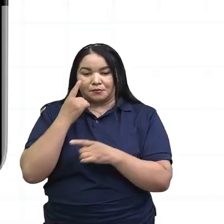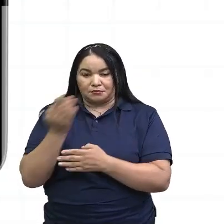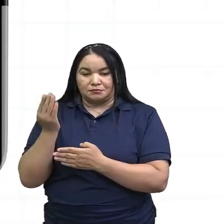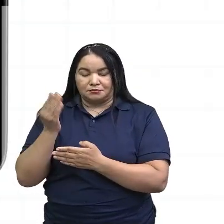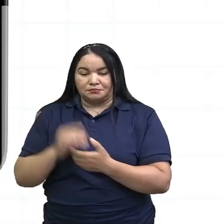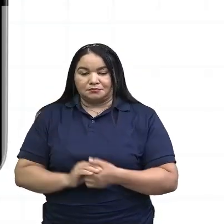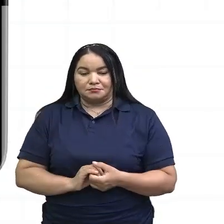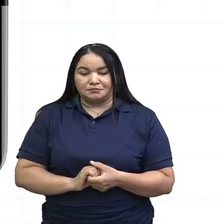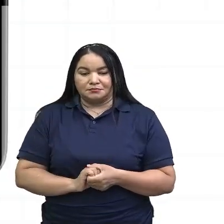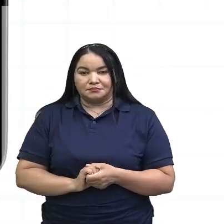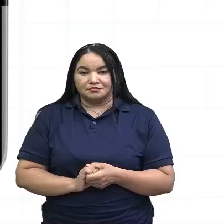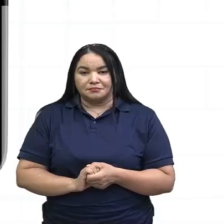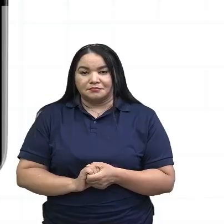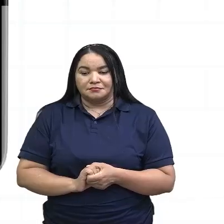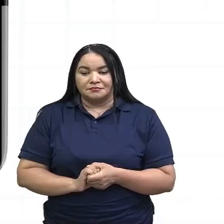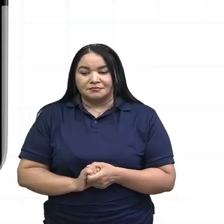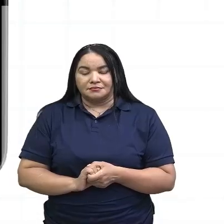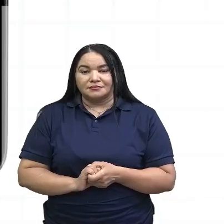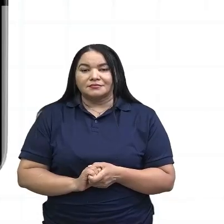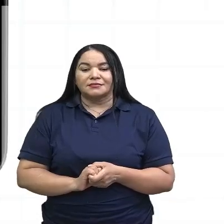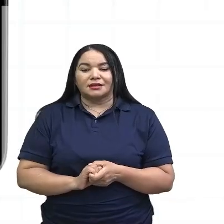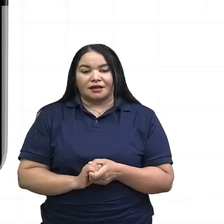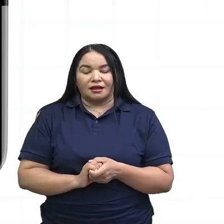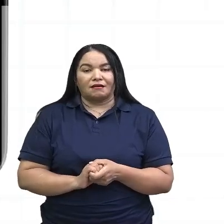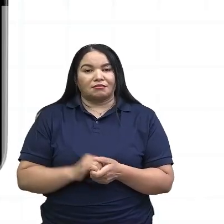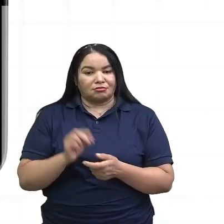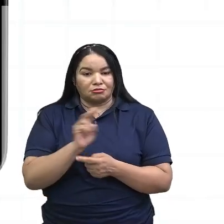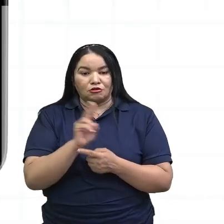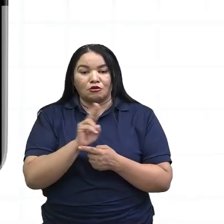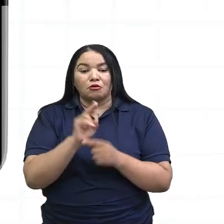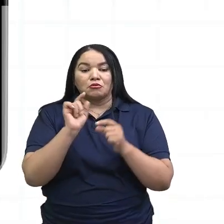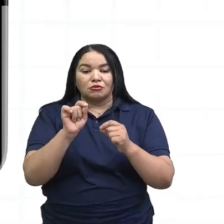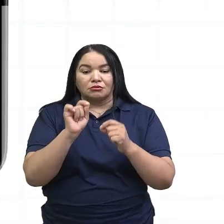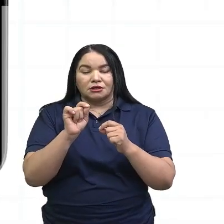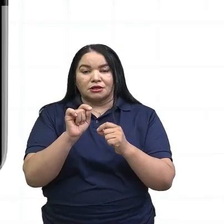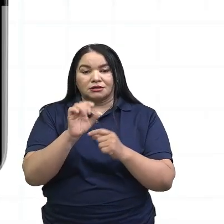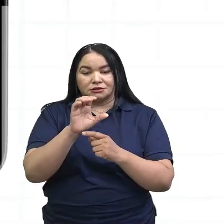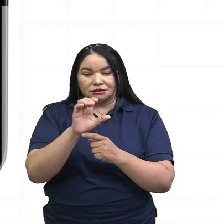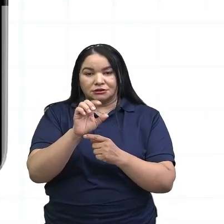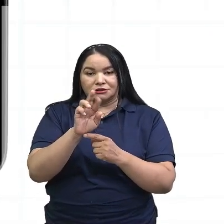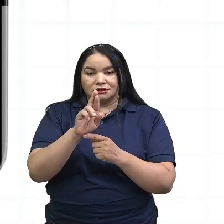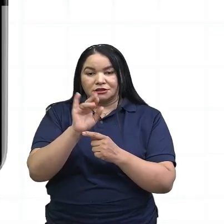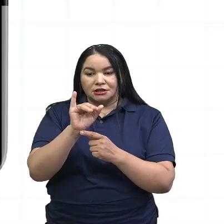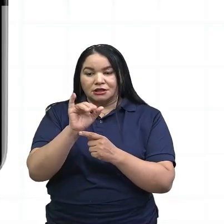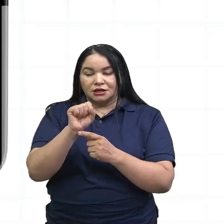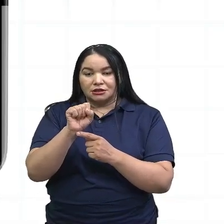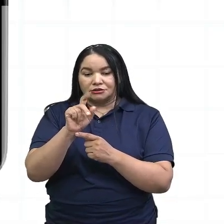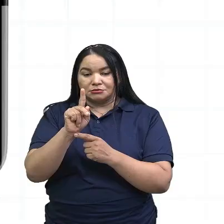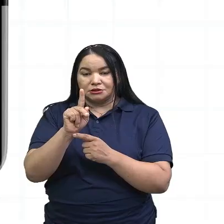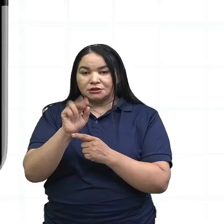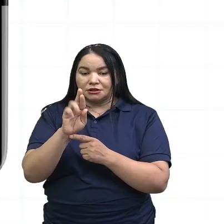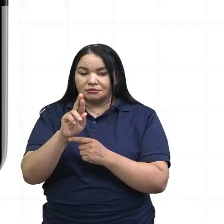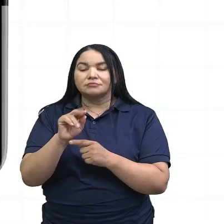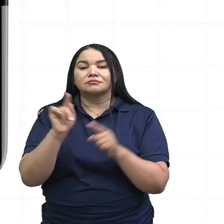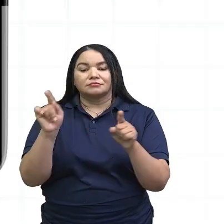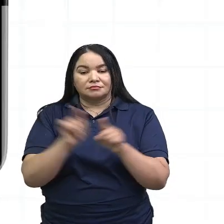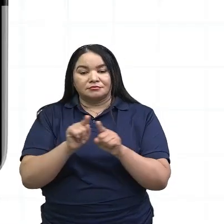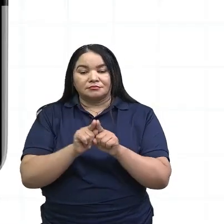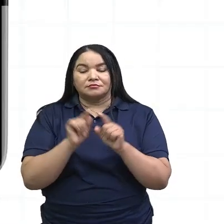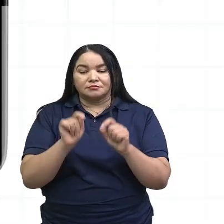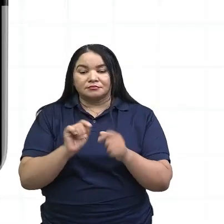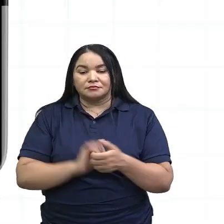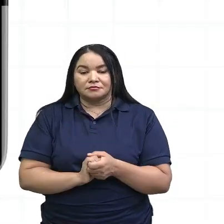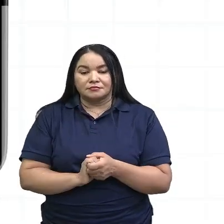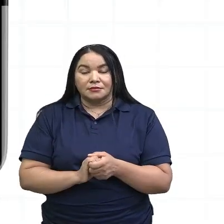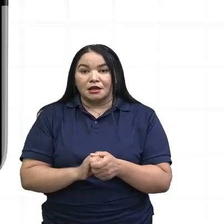no material genético da bactéria, a gente chama esse segmento de CRISPR. Porque a gente vai observar ali que